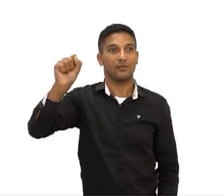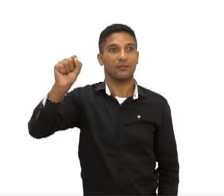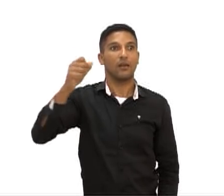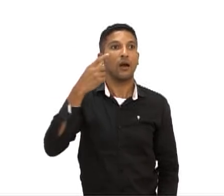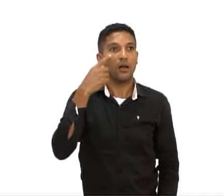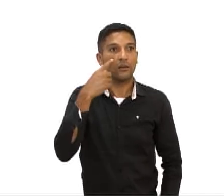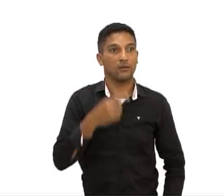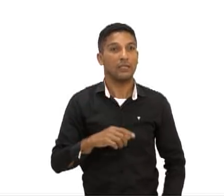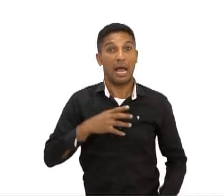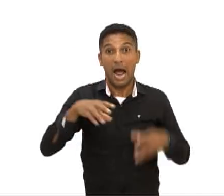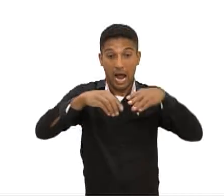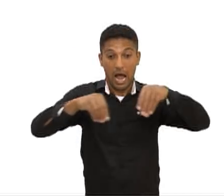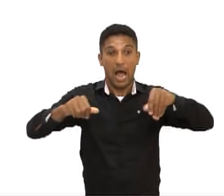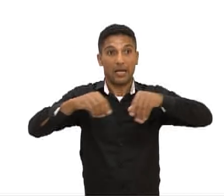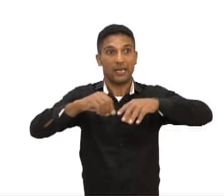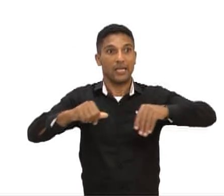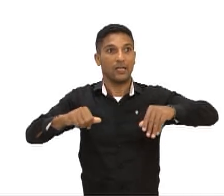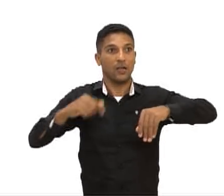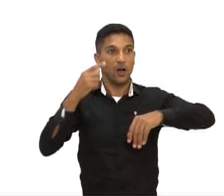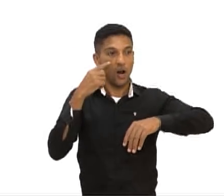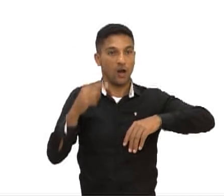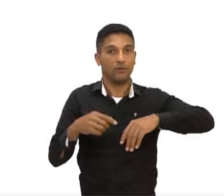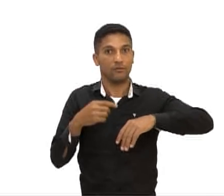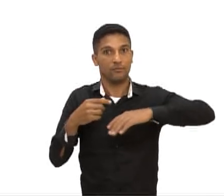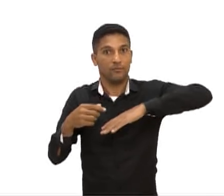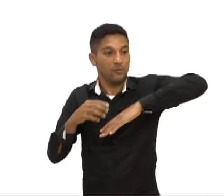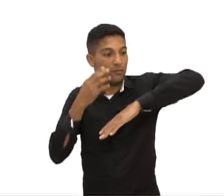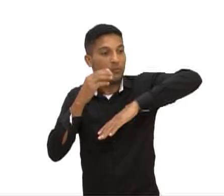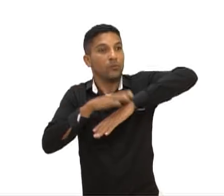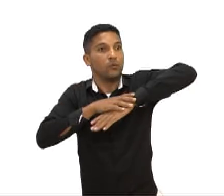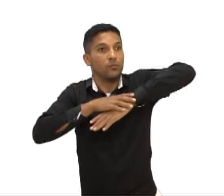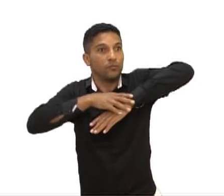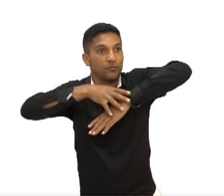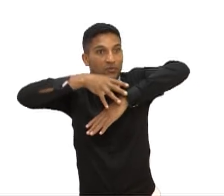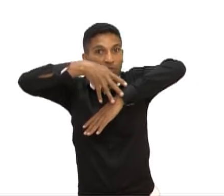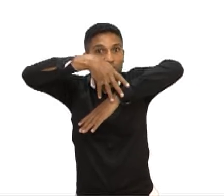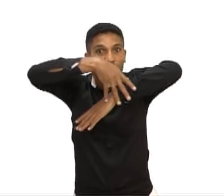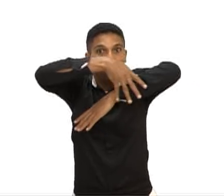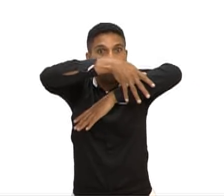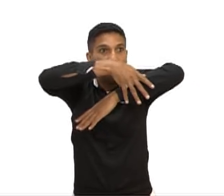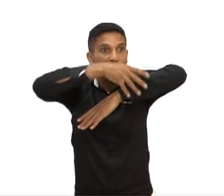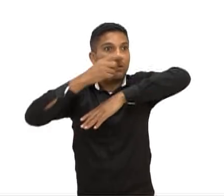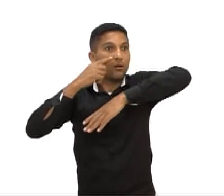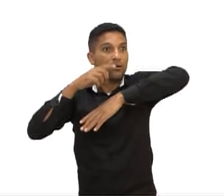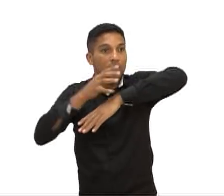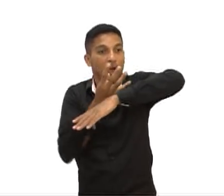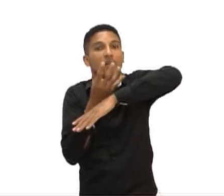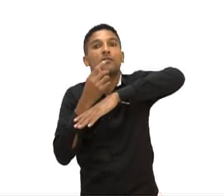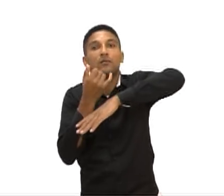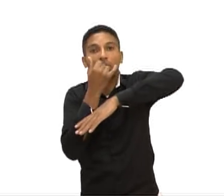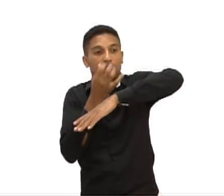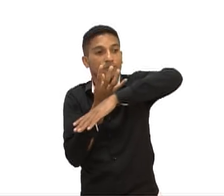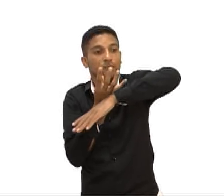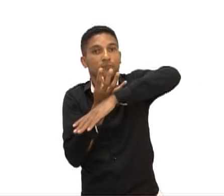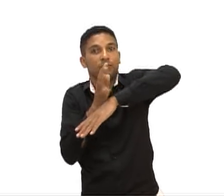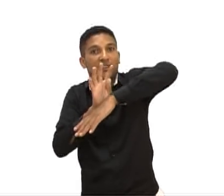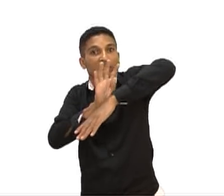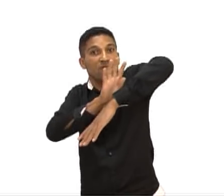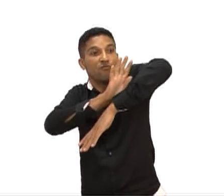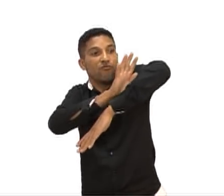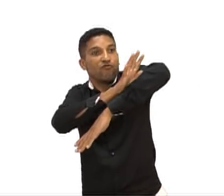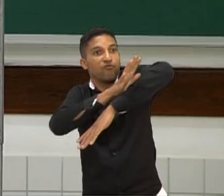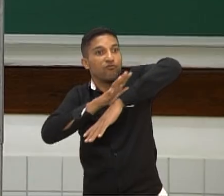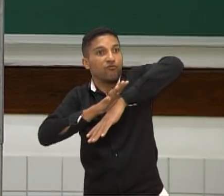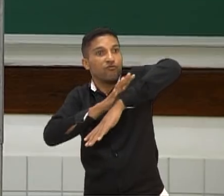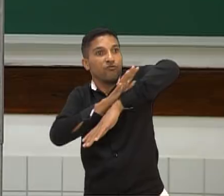muito grande de areia, formando uma pequena ou uma grande elevação superficial. O que formam essas